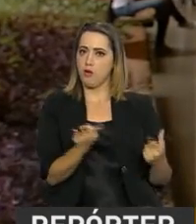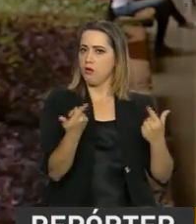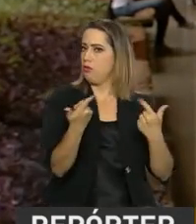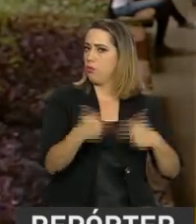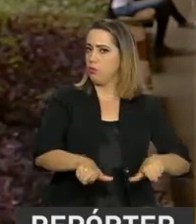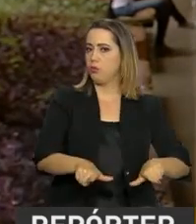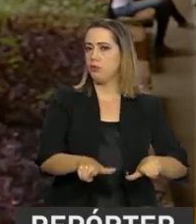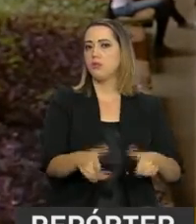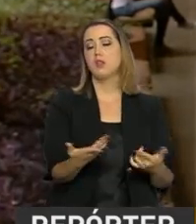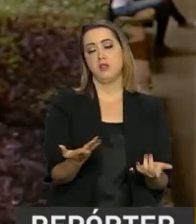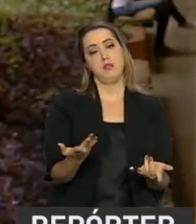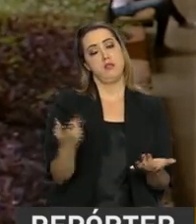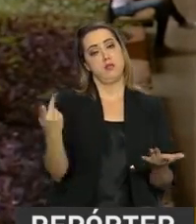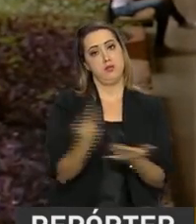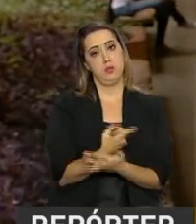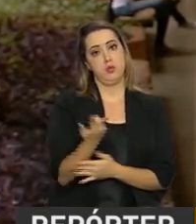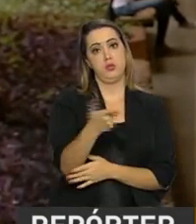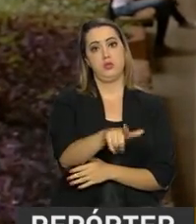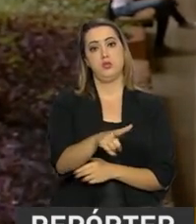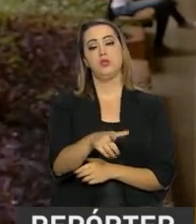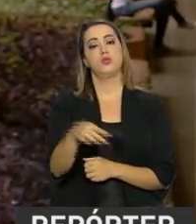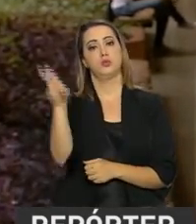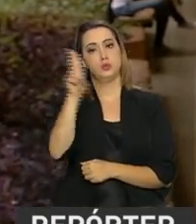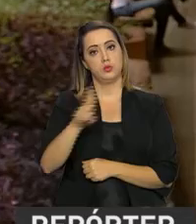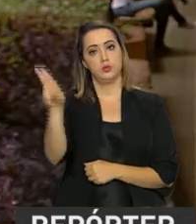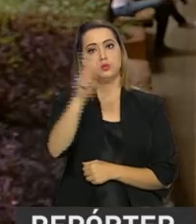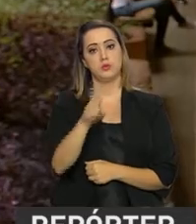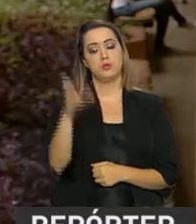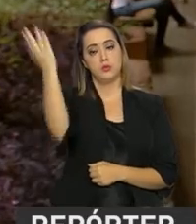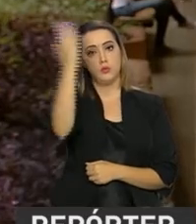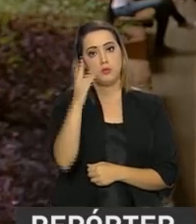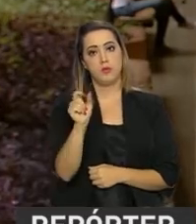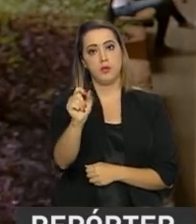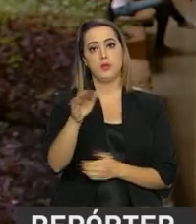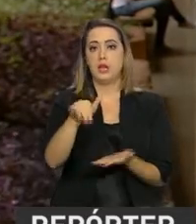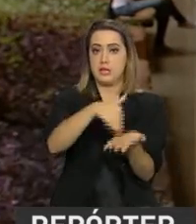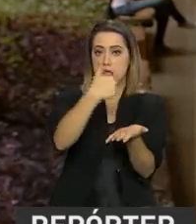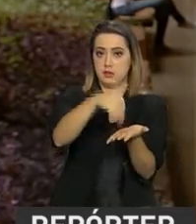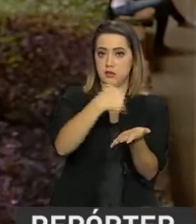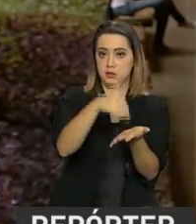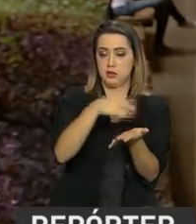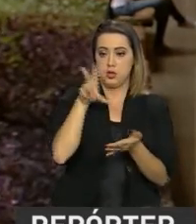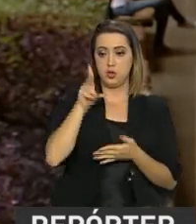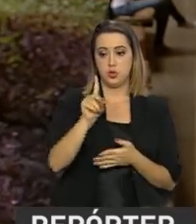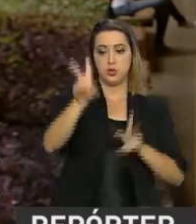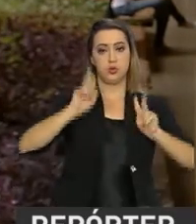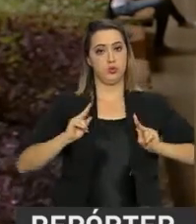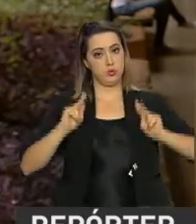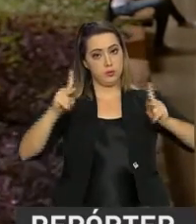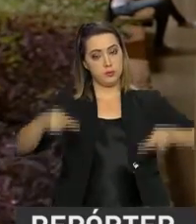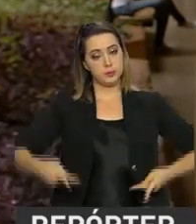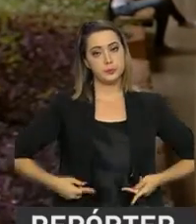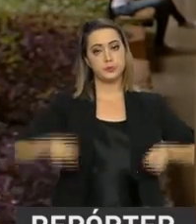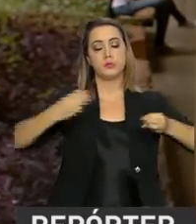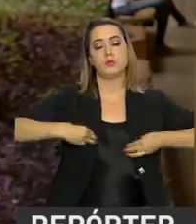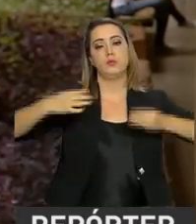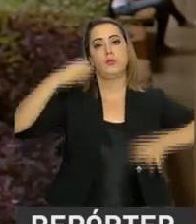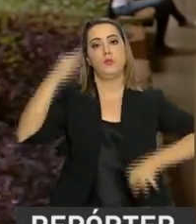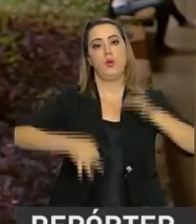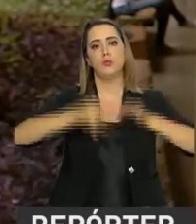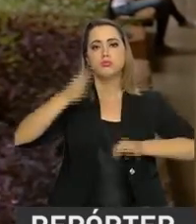repitam nas universidades brasileiras, a Secretaria Especial de Direitos Humanos do Ministério da Justiça e